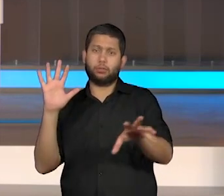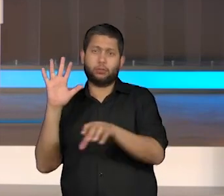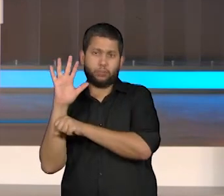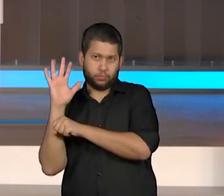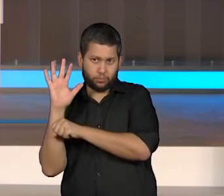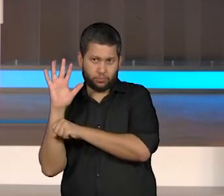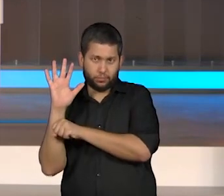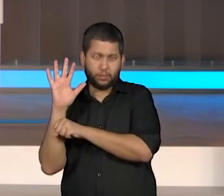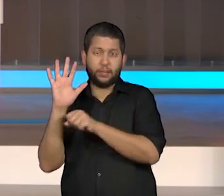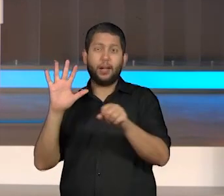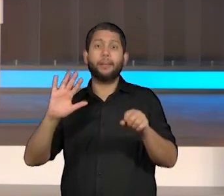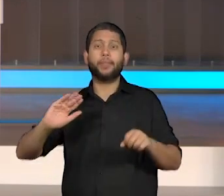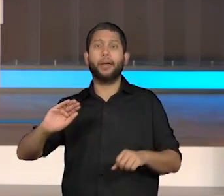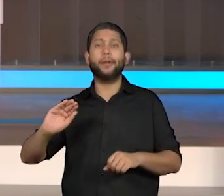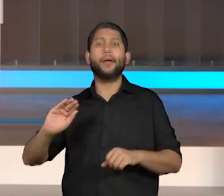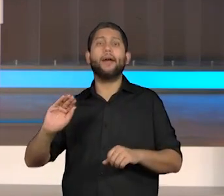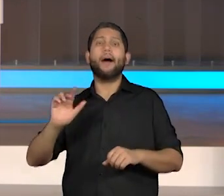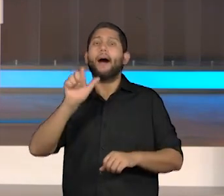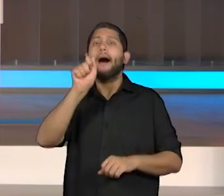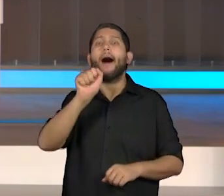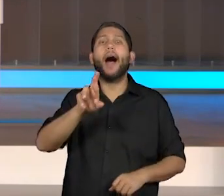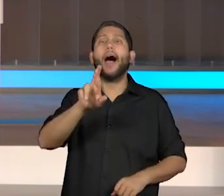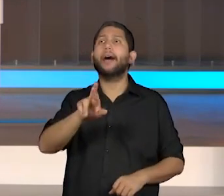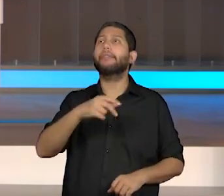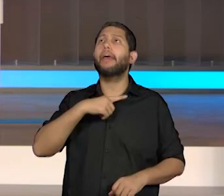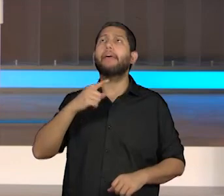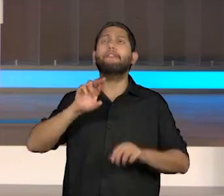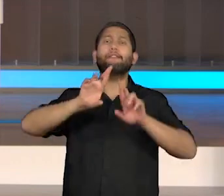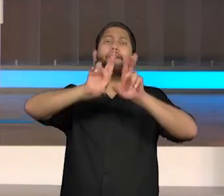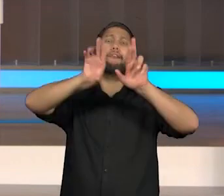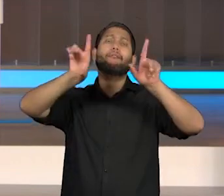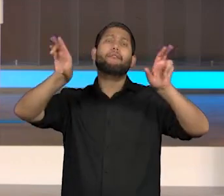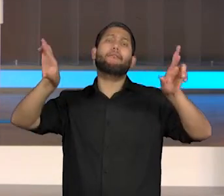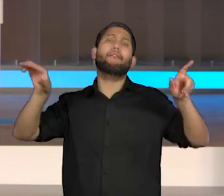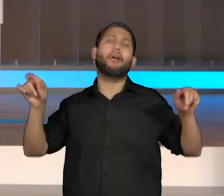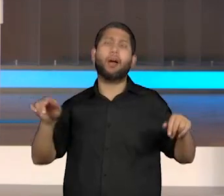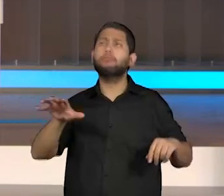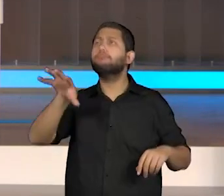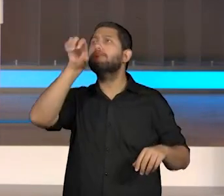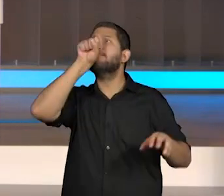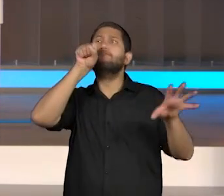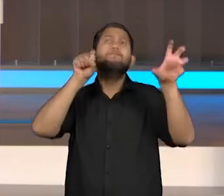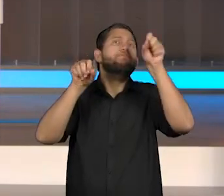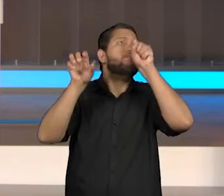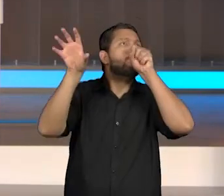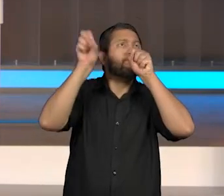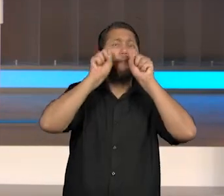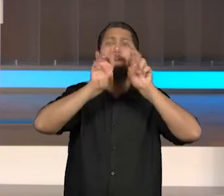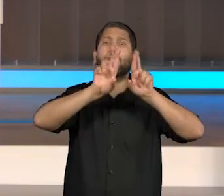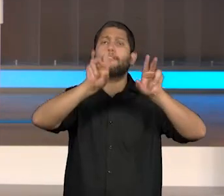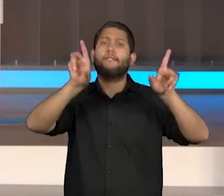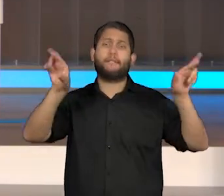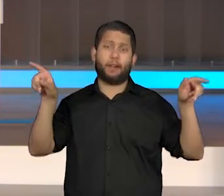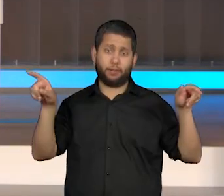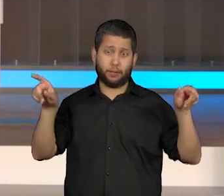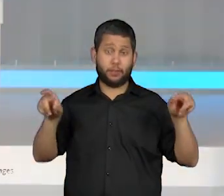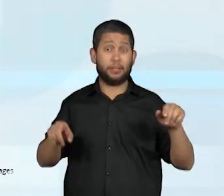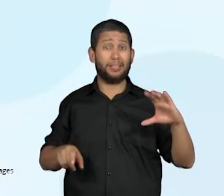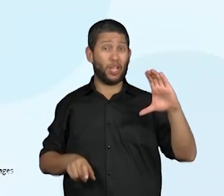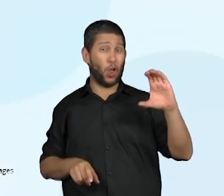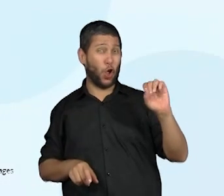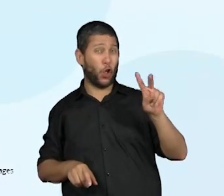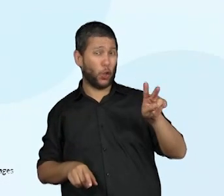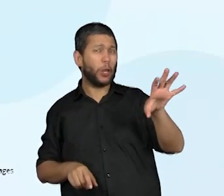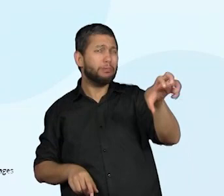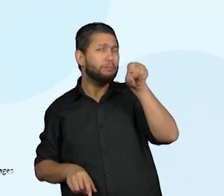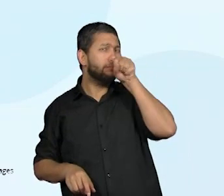No ar tem oxigênio, tem dióxido de carbono, tem monóxido de carbono, tem vários gases aí. Então, a planta pega